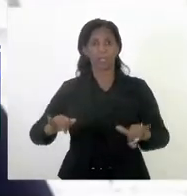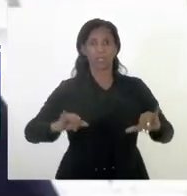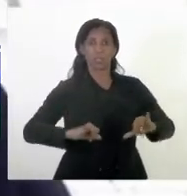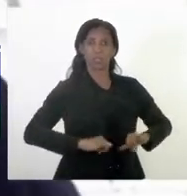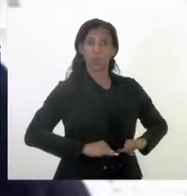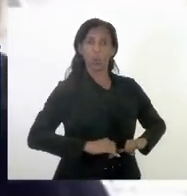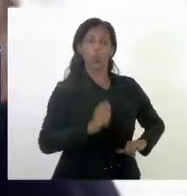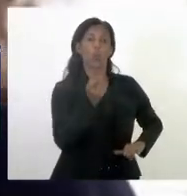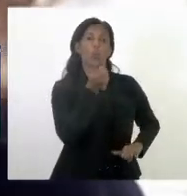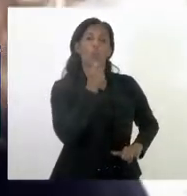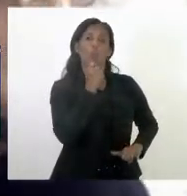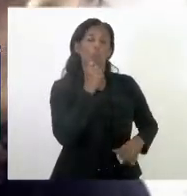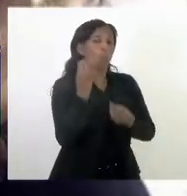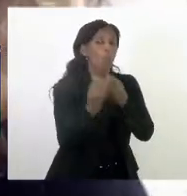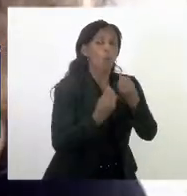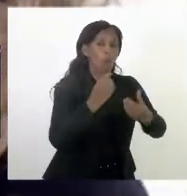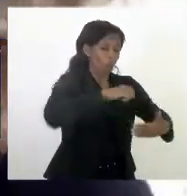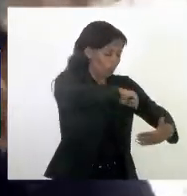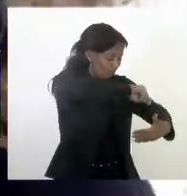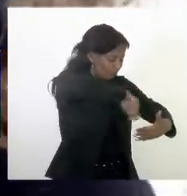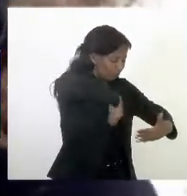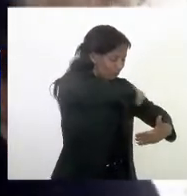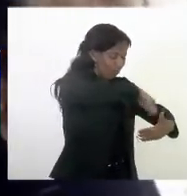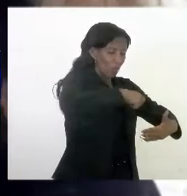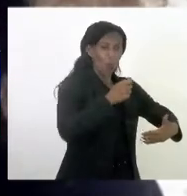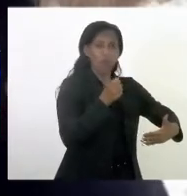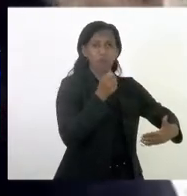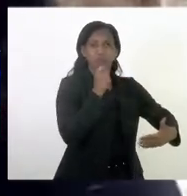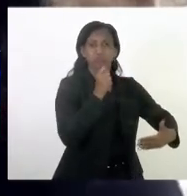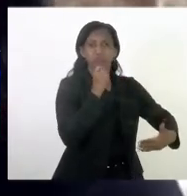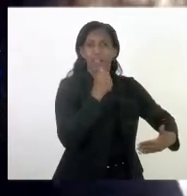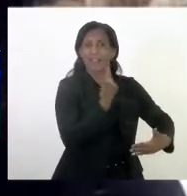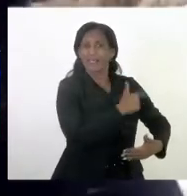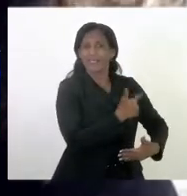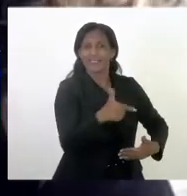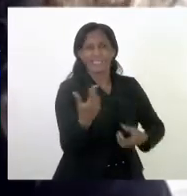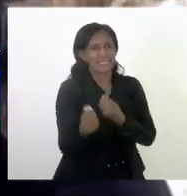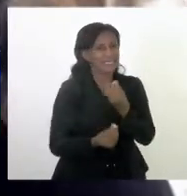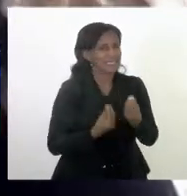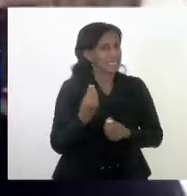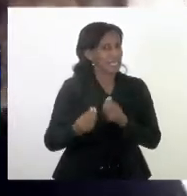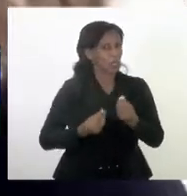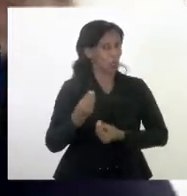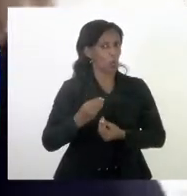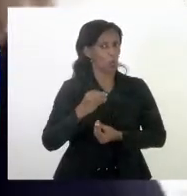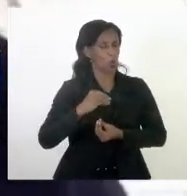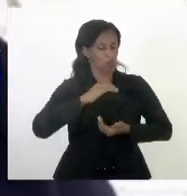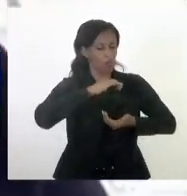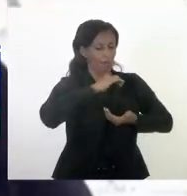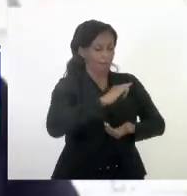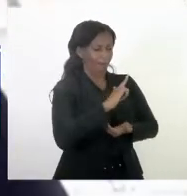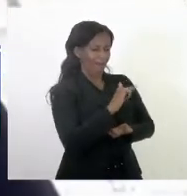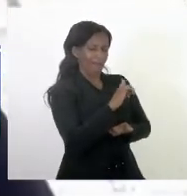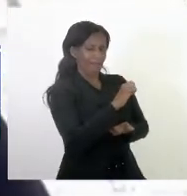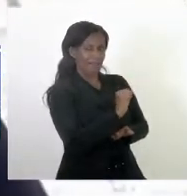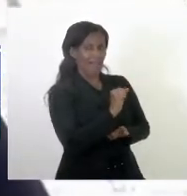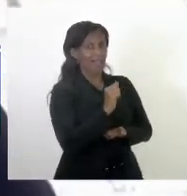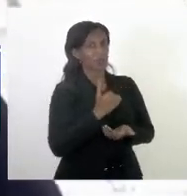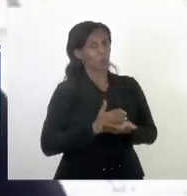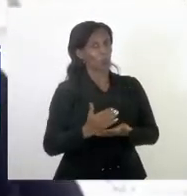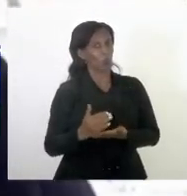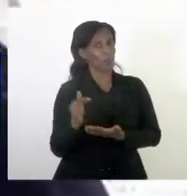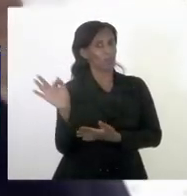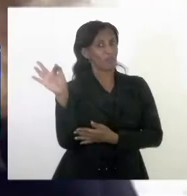por não ter como cozinhar esses alimentos. O gás de cozinha ele tem uma alta acumulada, desde o início desse governo federal, do